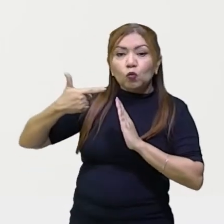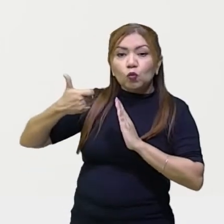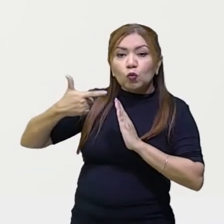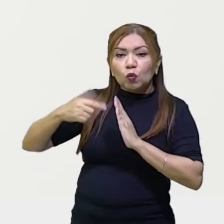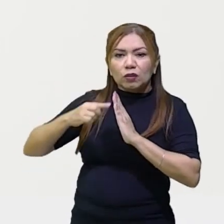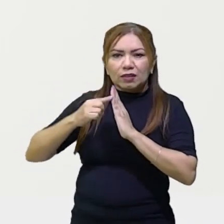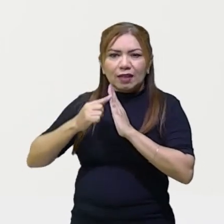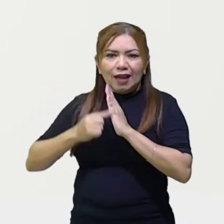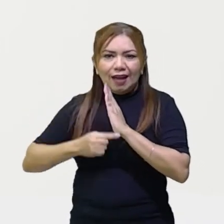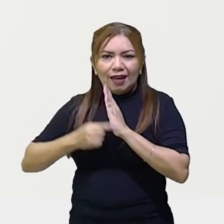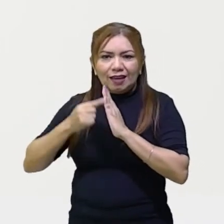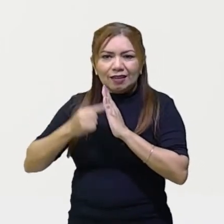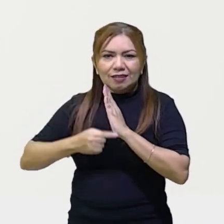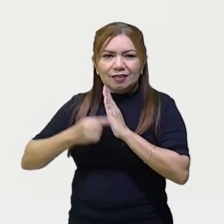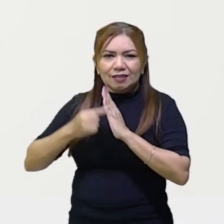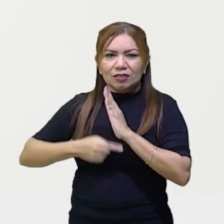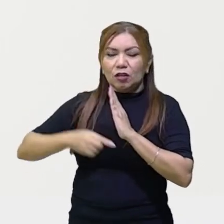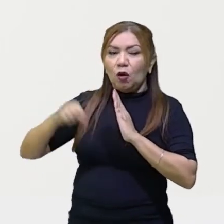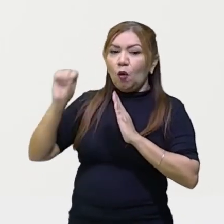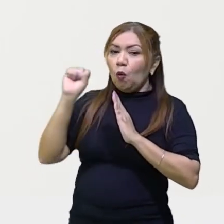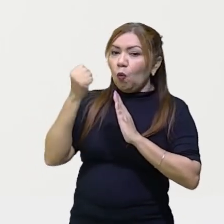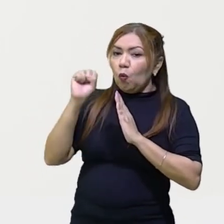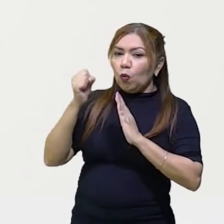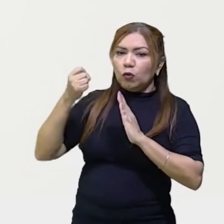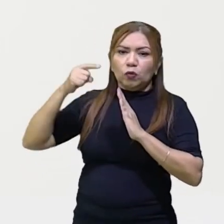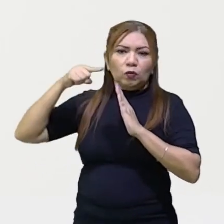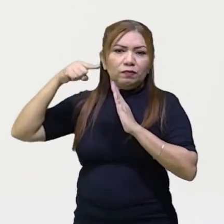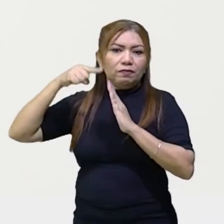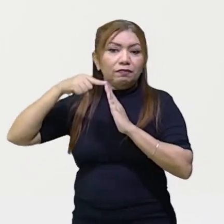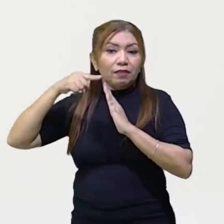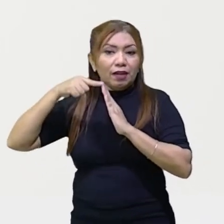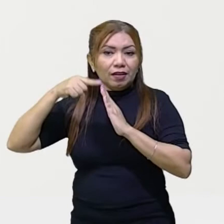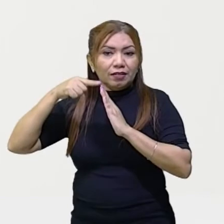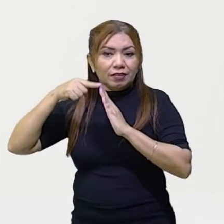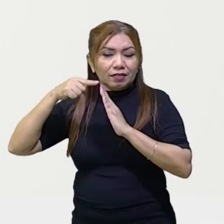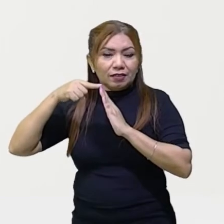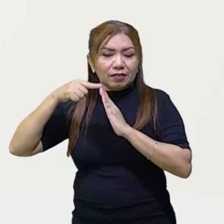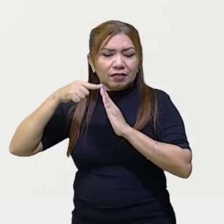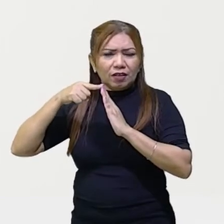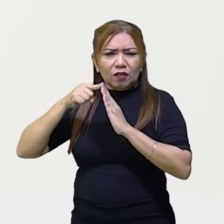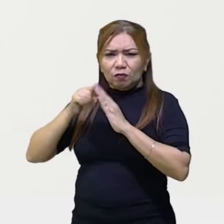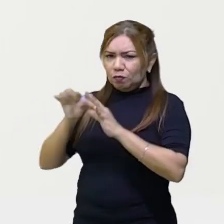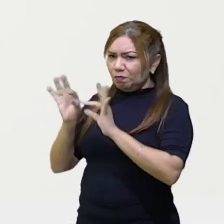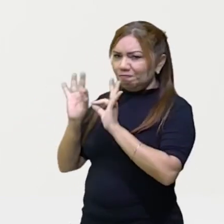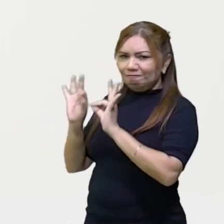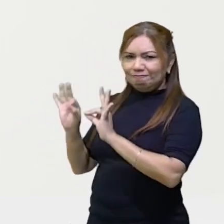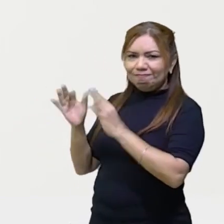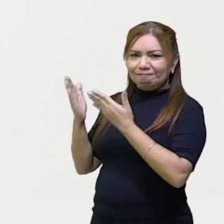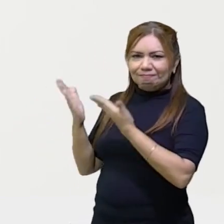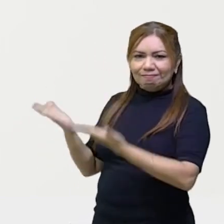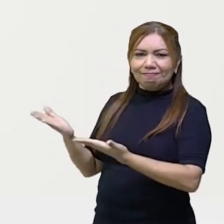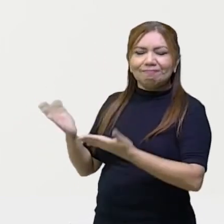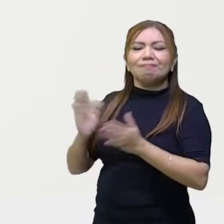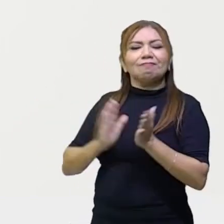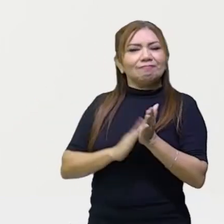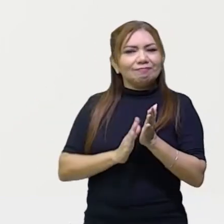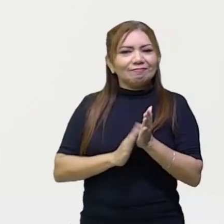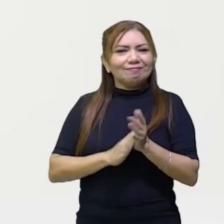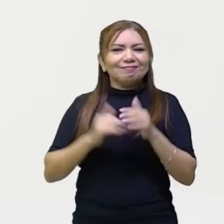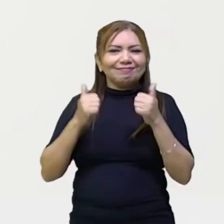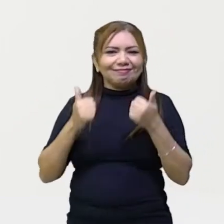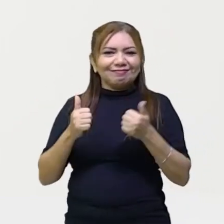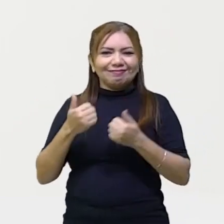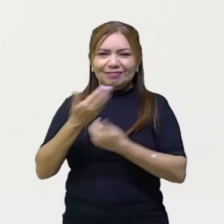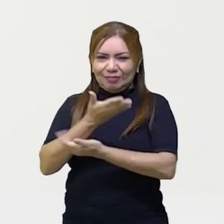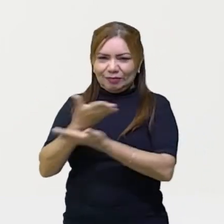ie8 os versos Olha só Ficou show essa imagem aí parabéns à equipe que